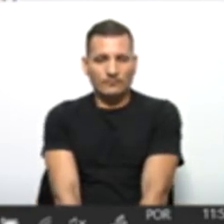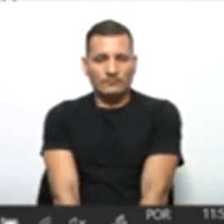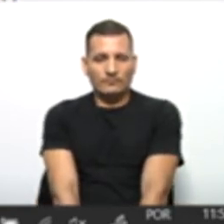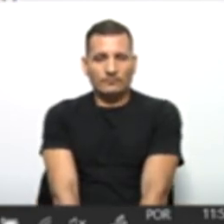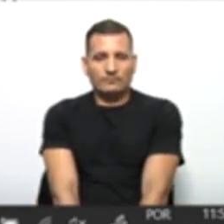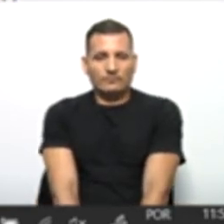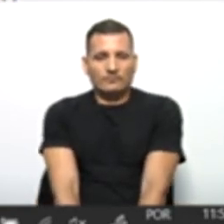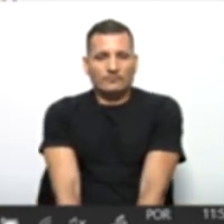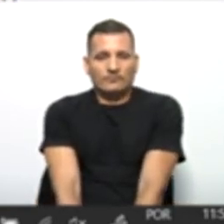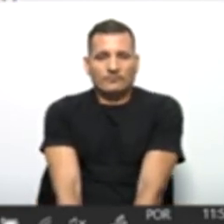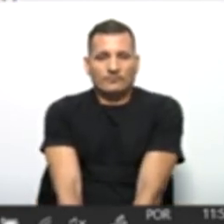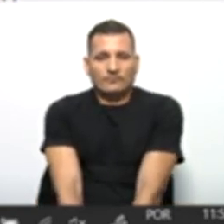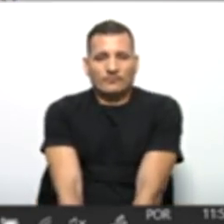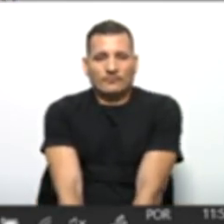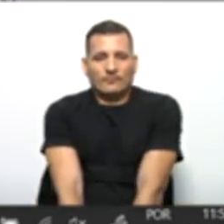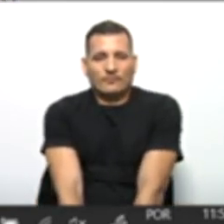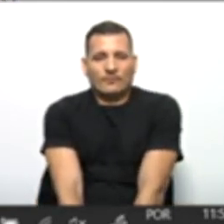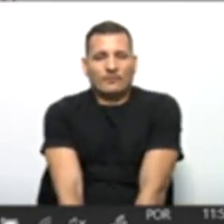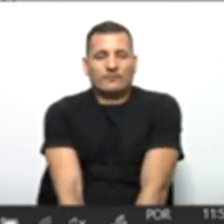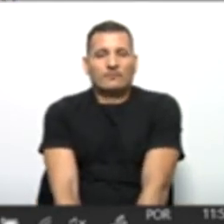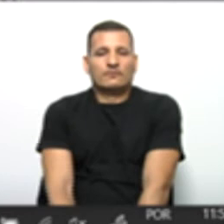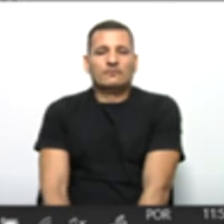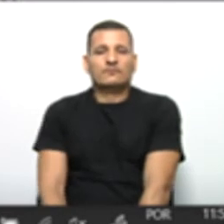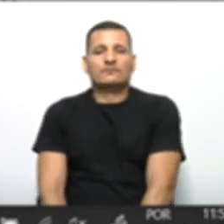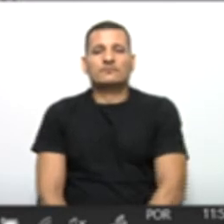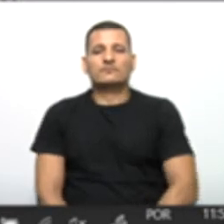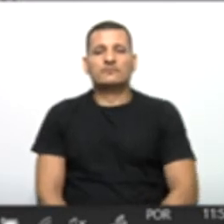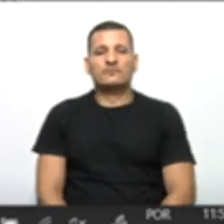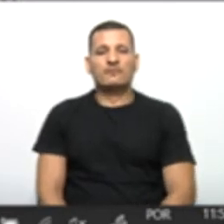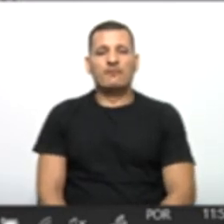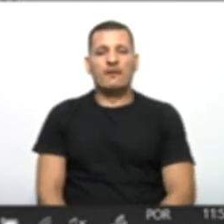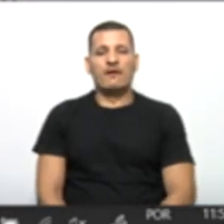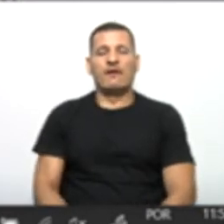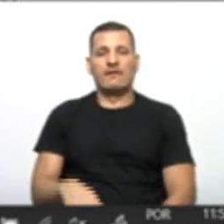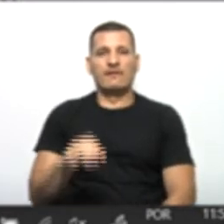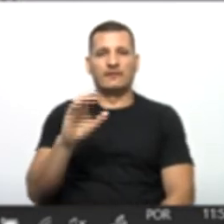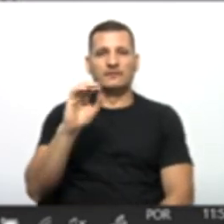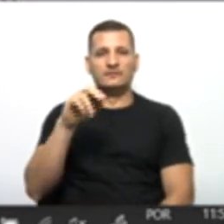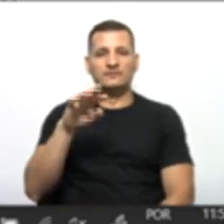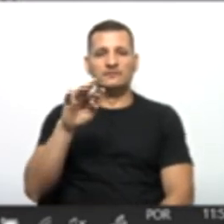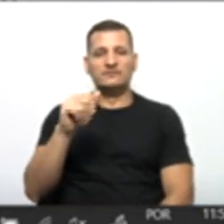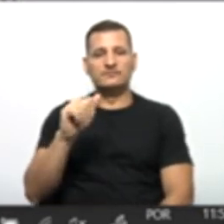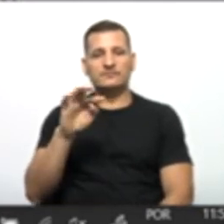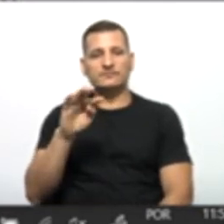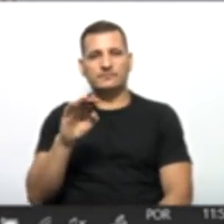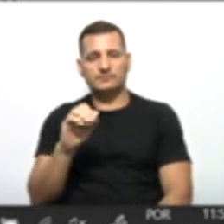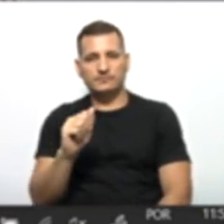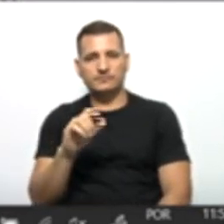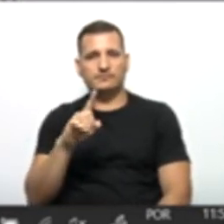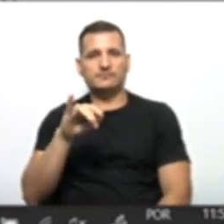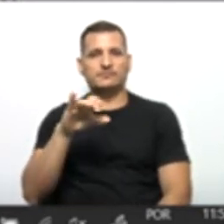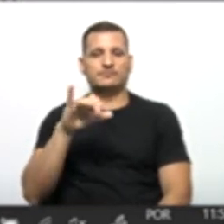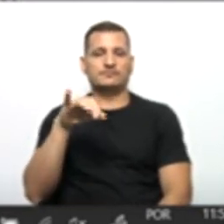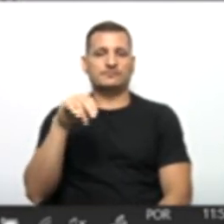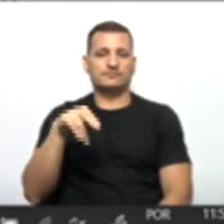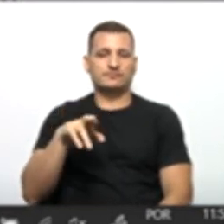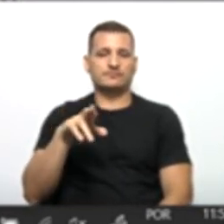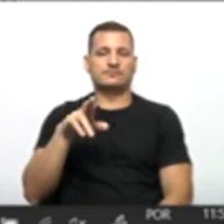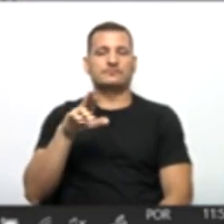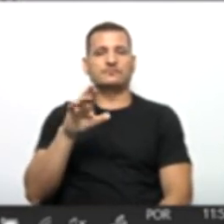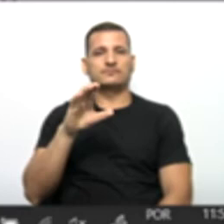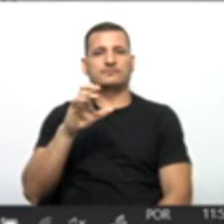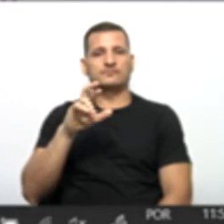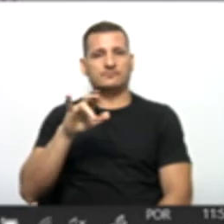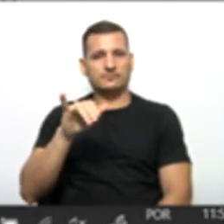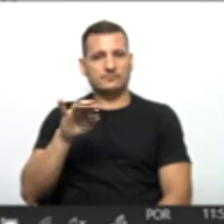o esse aqui são os nossos links do menu o contato adicionar criar tabela e